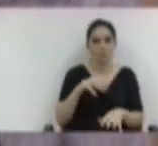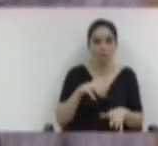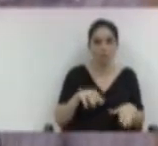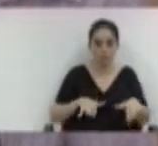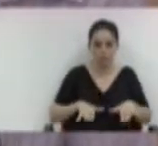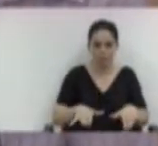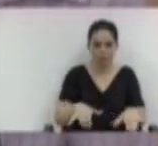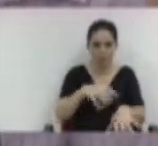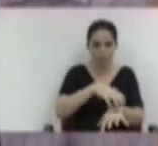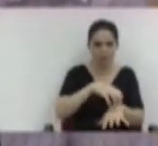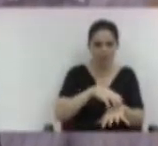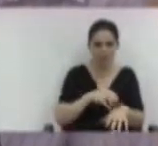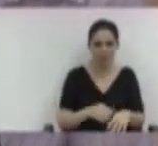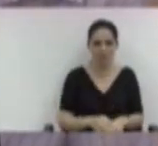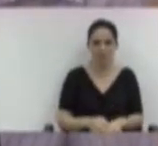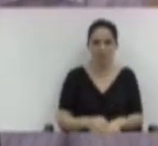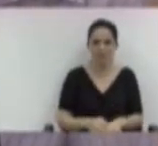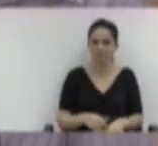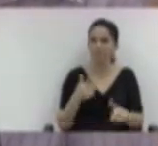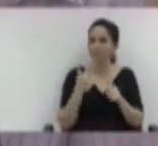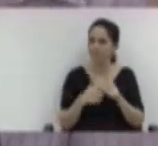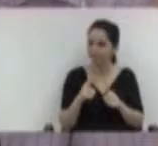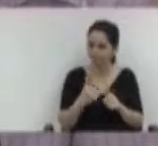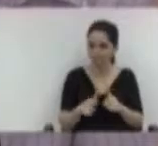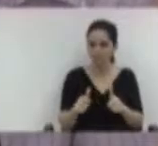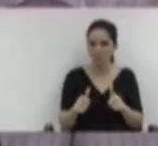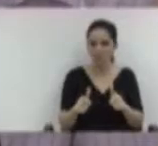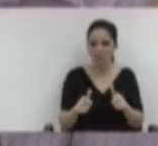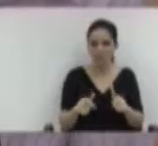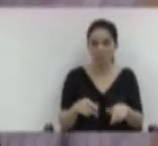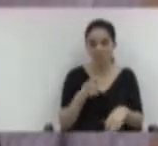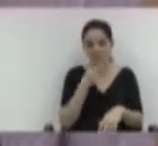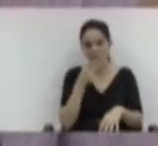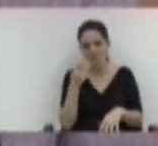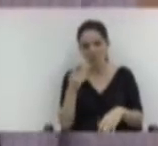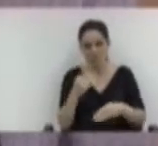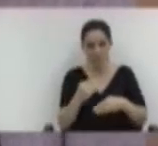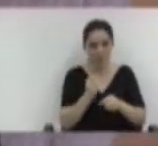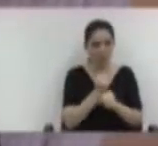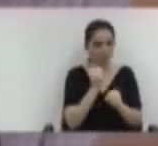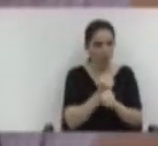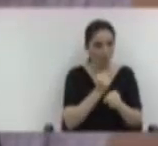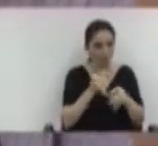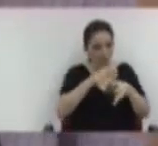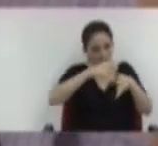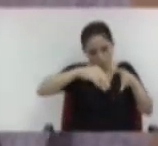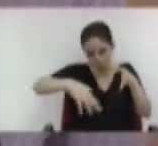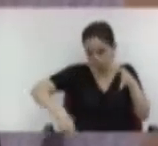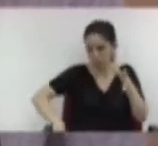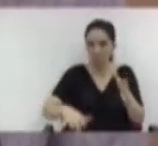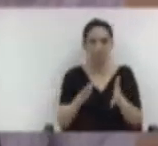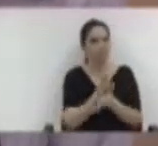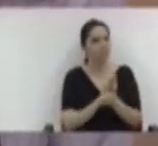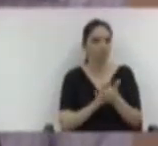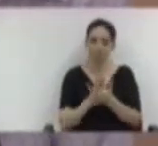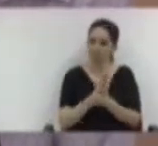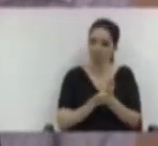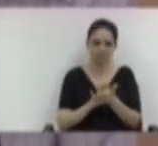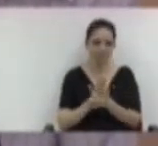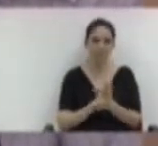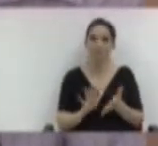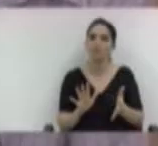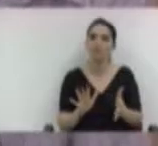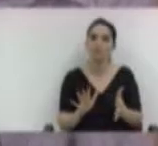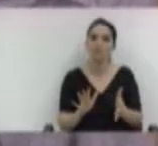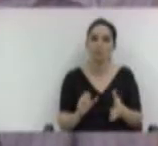de qualquer jeito, risco de desabar, até agora não desabou nada. Agora, coisas podem acontecer, eu acredito que foi uma